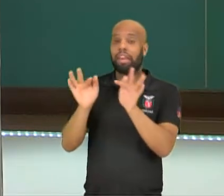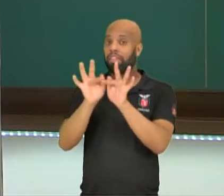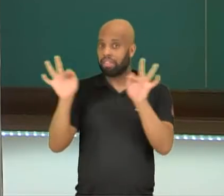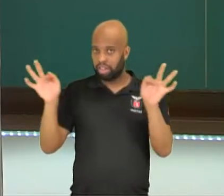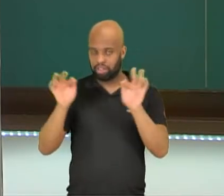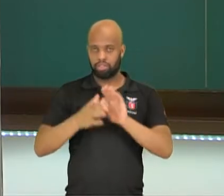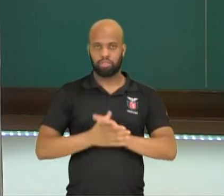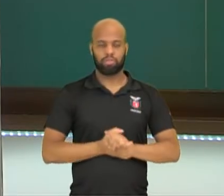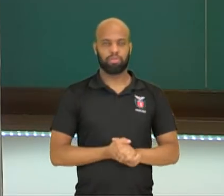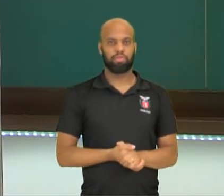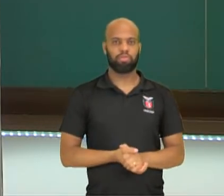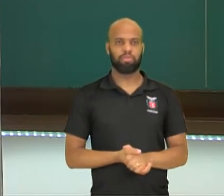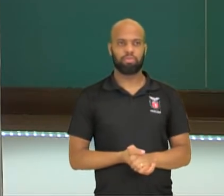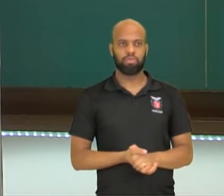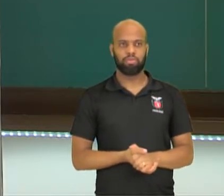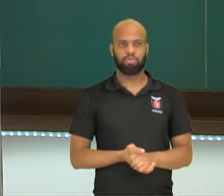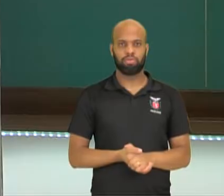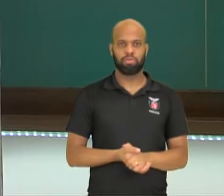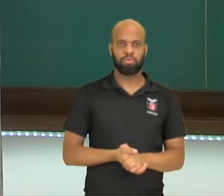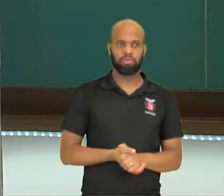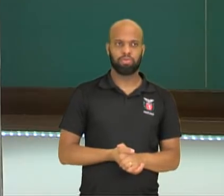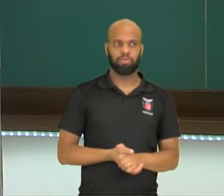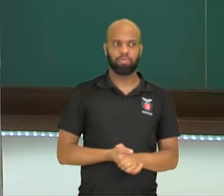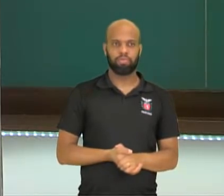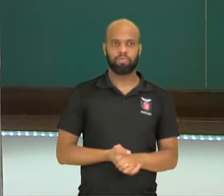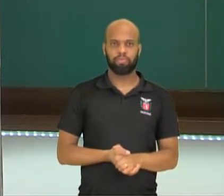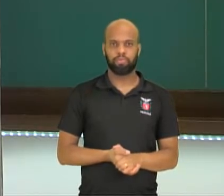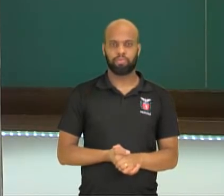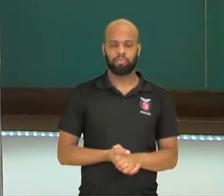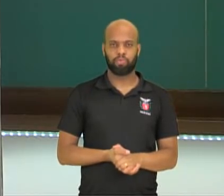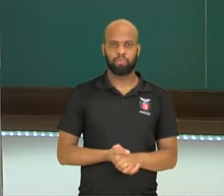É cada linha do poema.